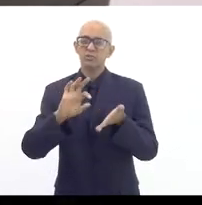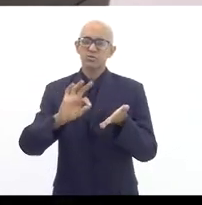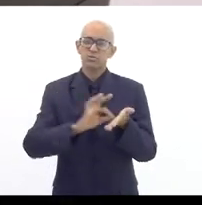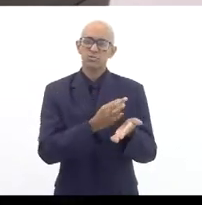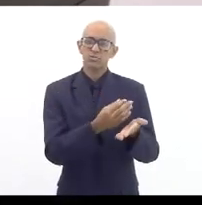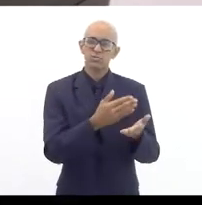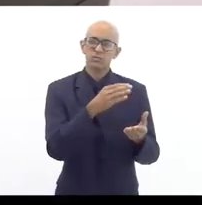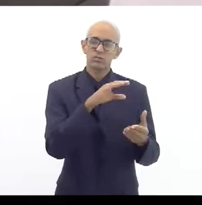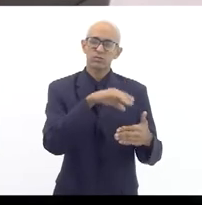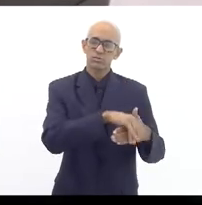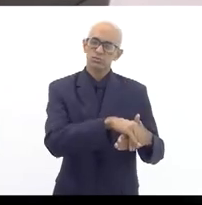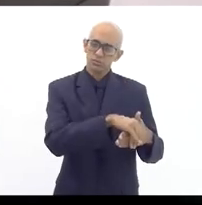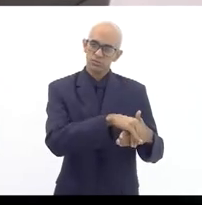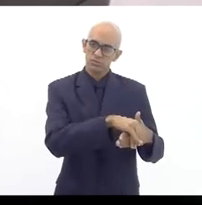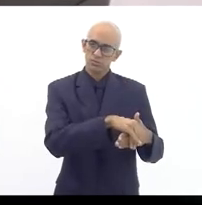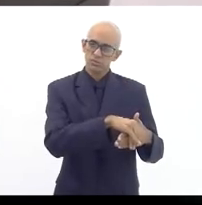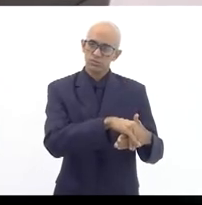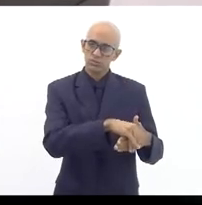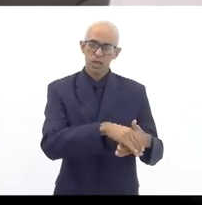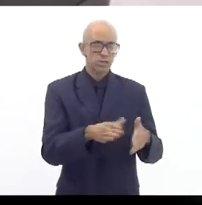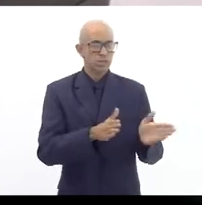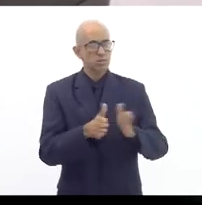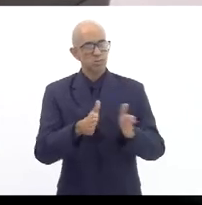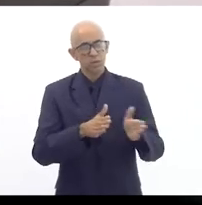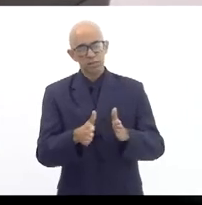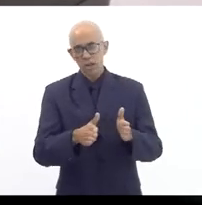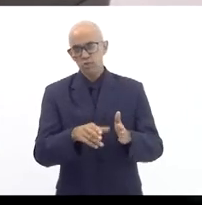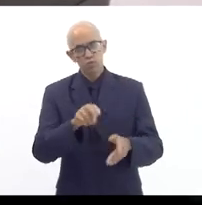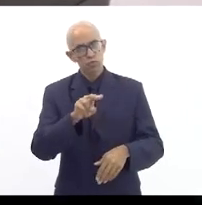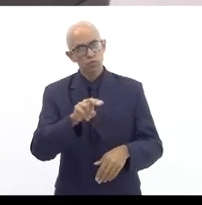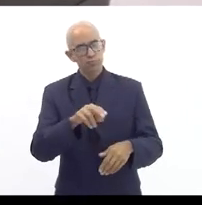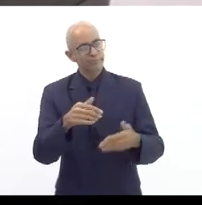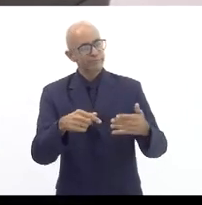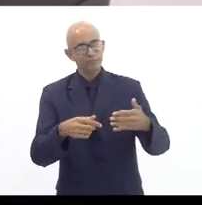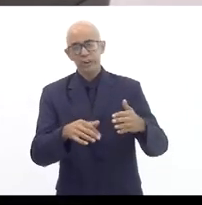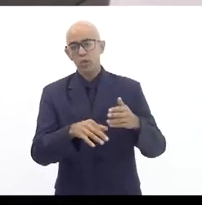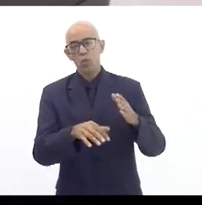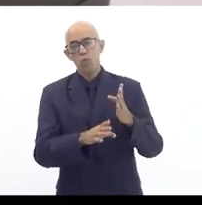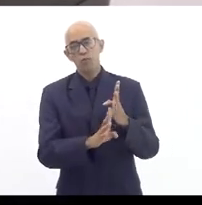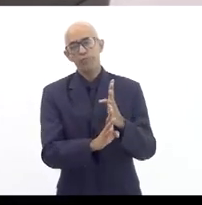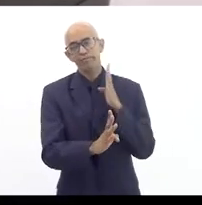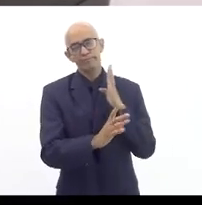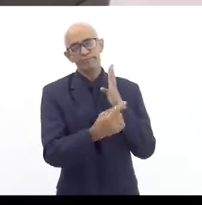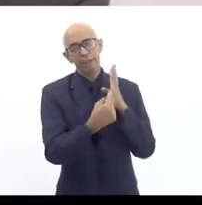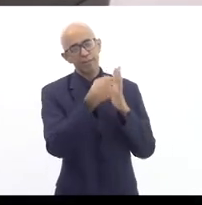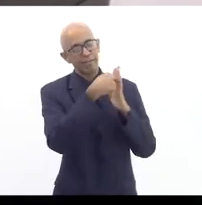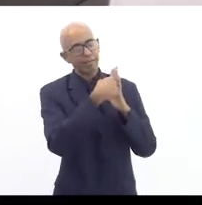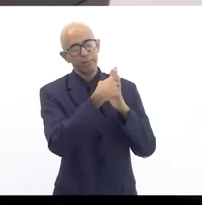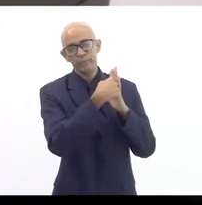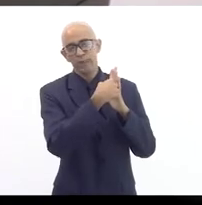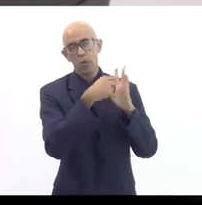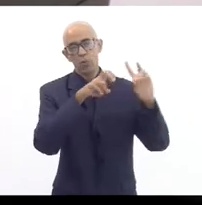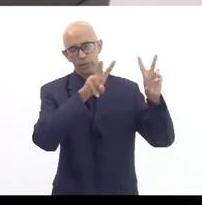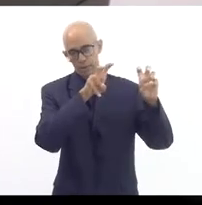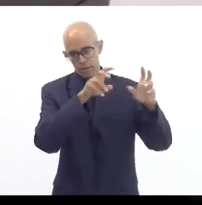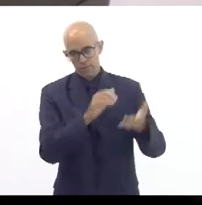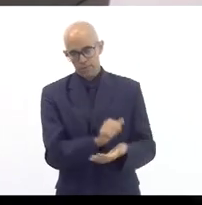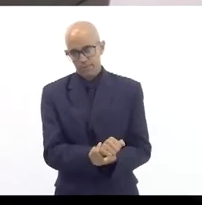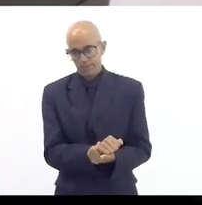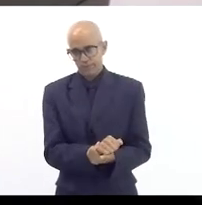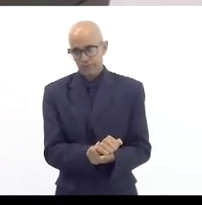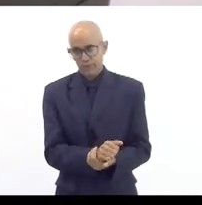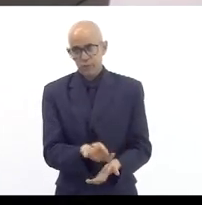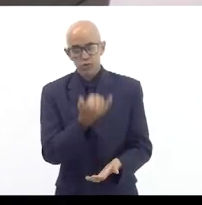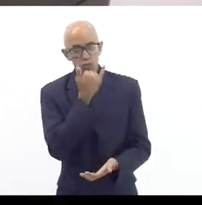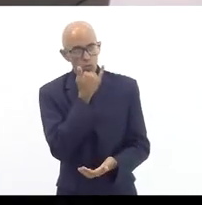sempre fica em quinto, sexto, enfim. Não é visível, ou seja, o passageiro com deficiência e mobilidade reduzida, desculpa o termo,